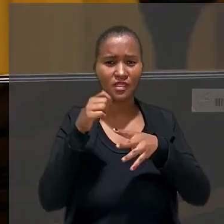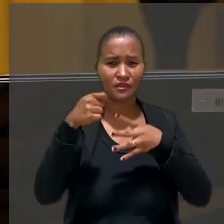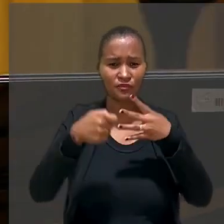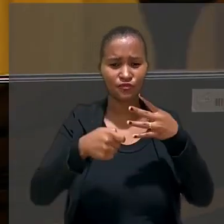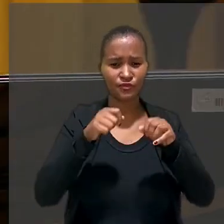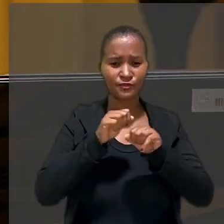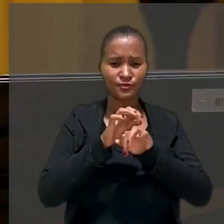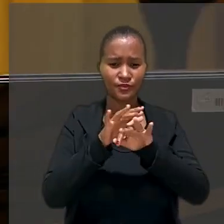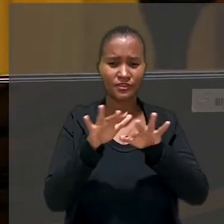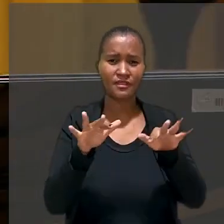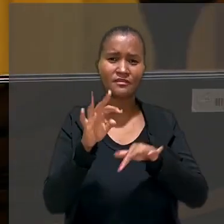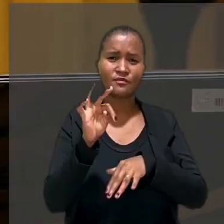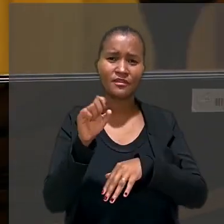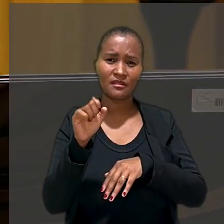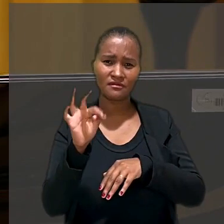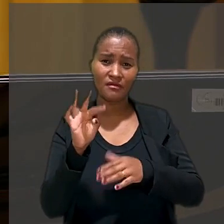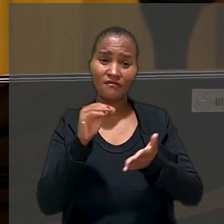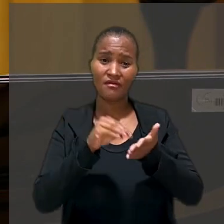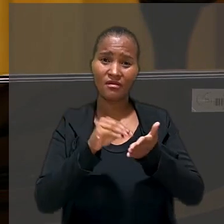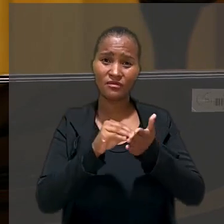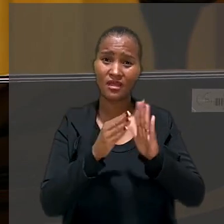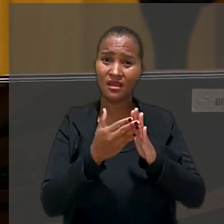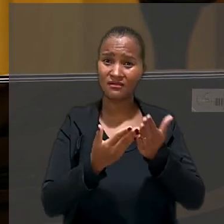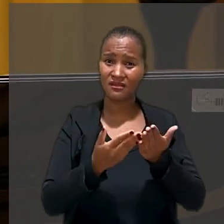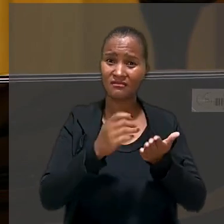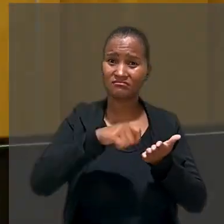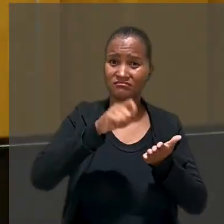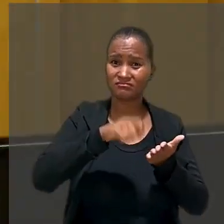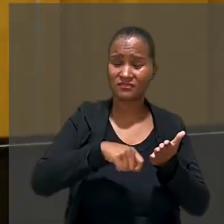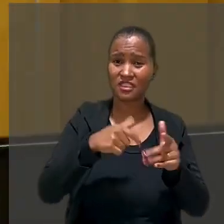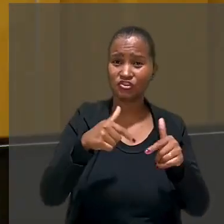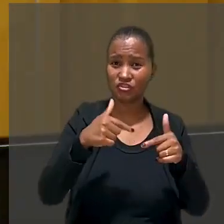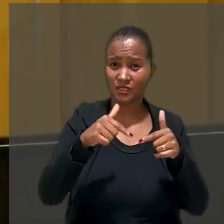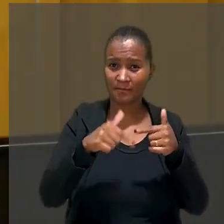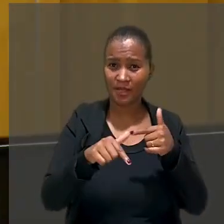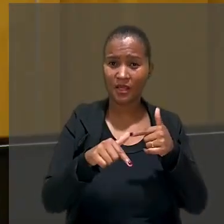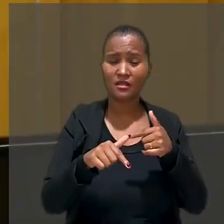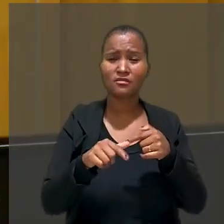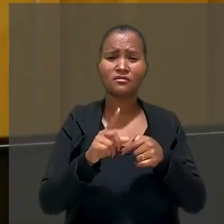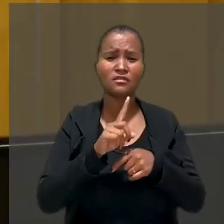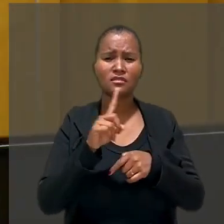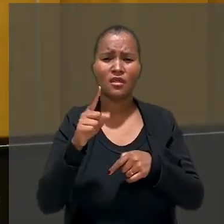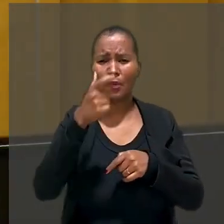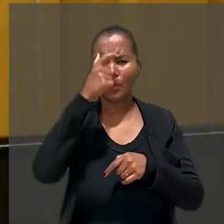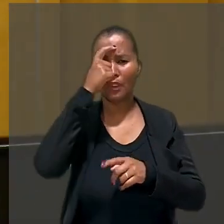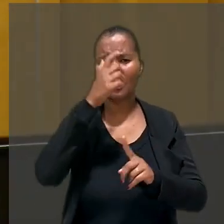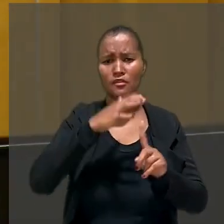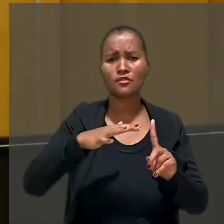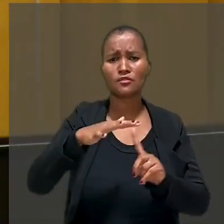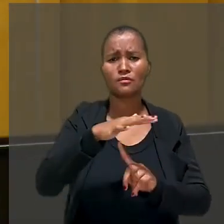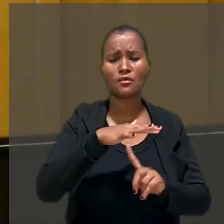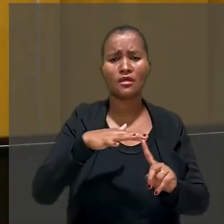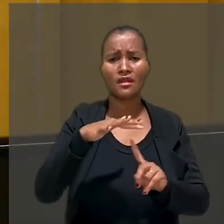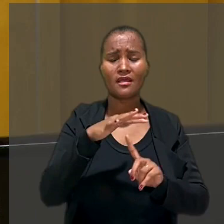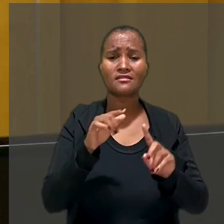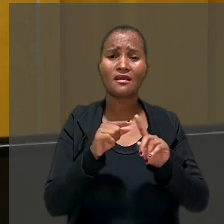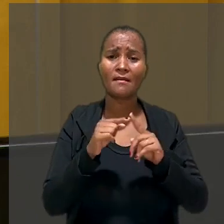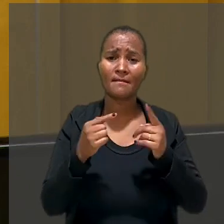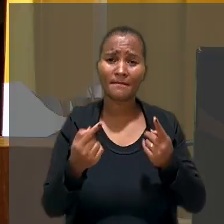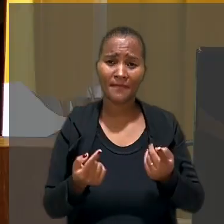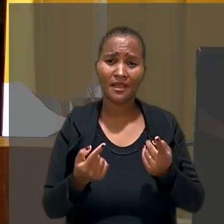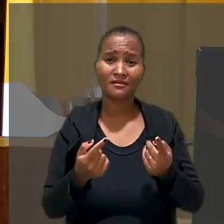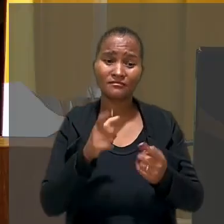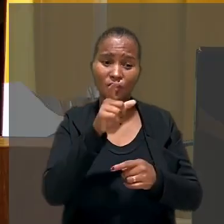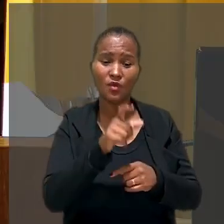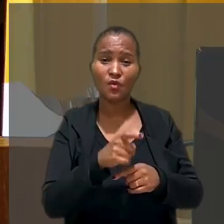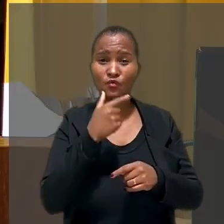da jurisprudência do TST, a ausência de anotação na carteira de trabalho por si só não acarreta danos morais.